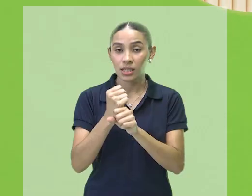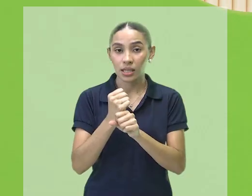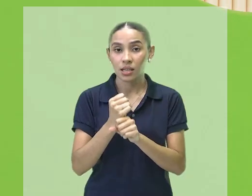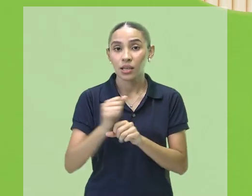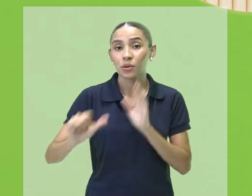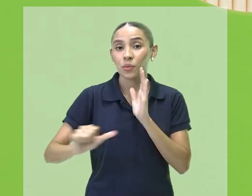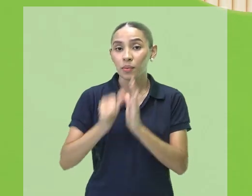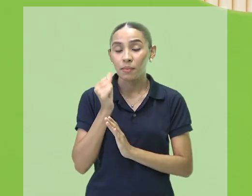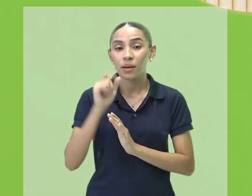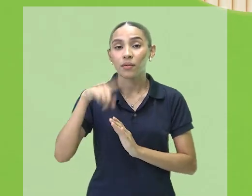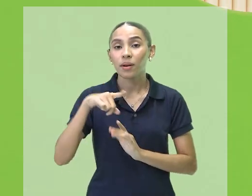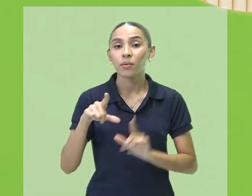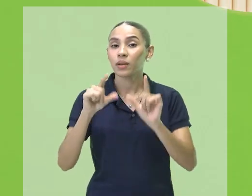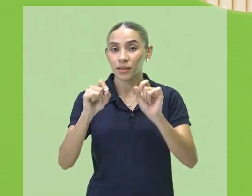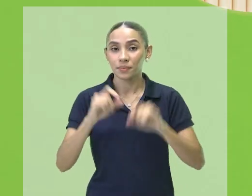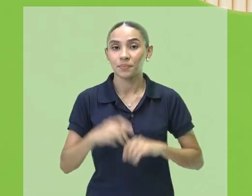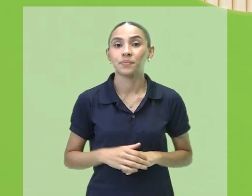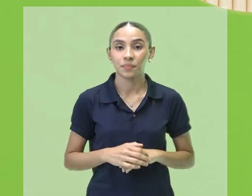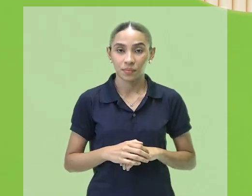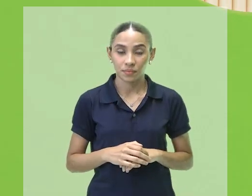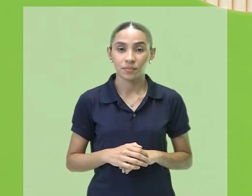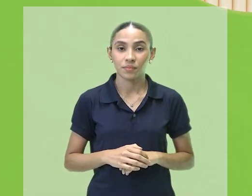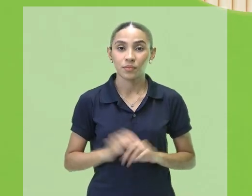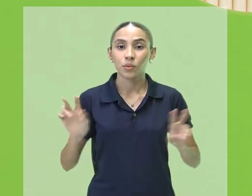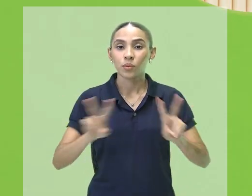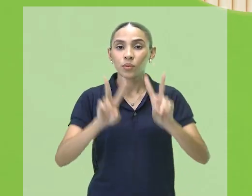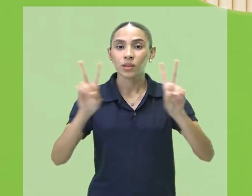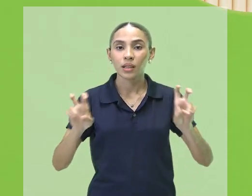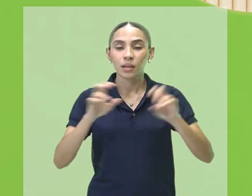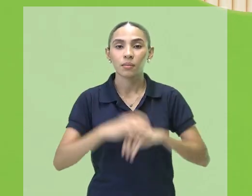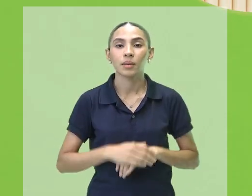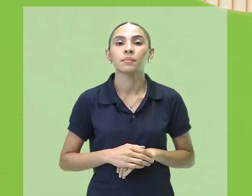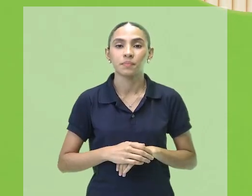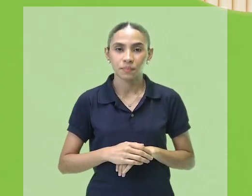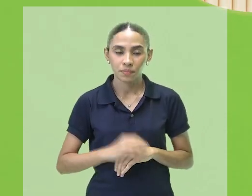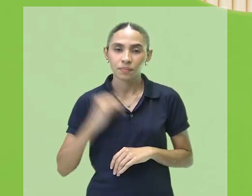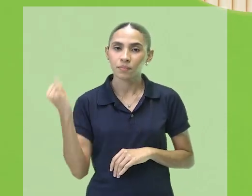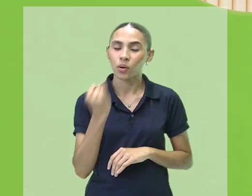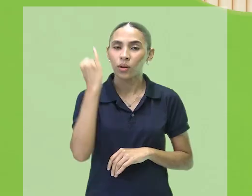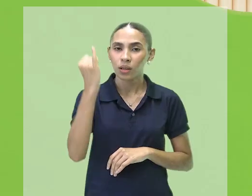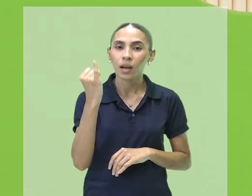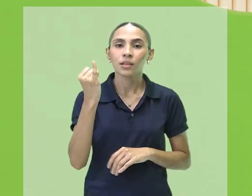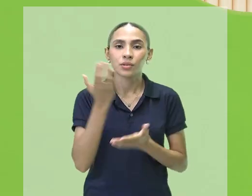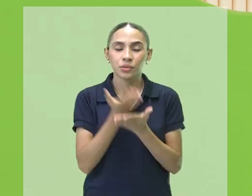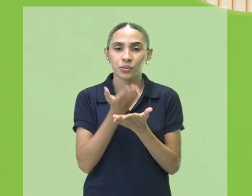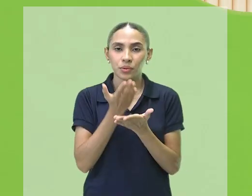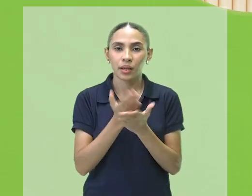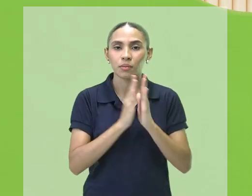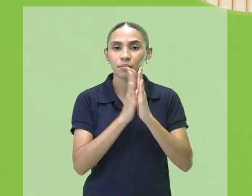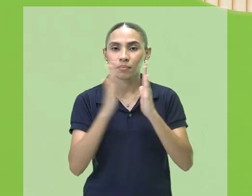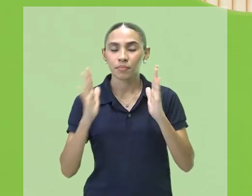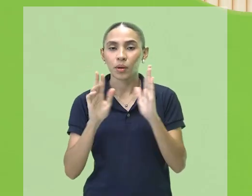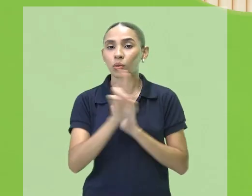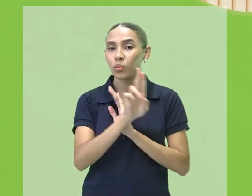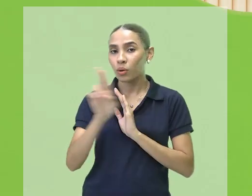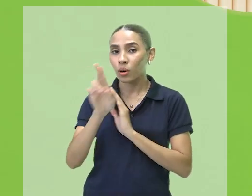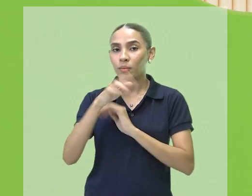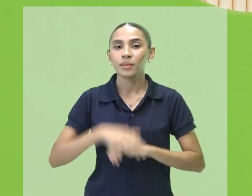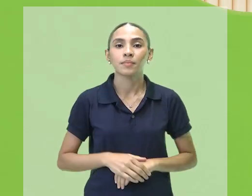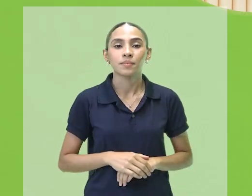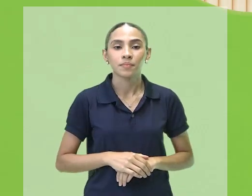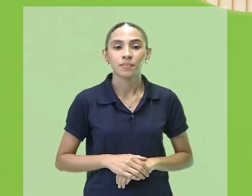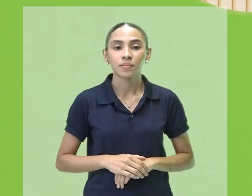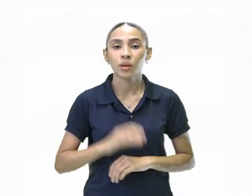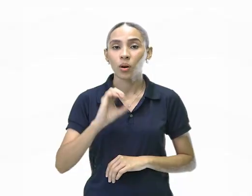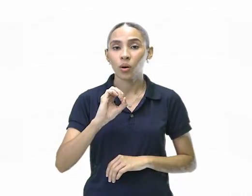da física. E o primeiro deles é o assunto muito importante que foi visto aí, que é